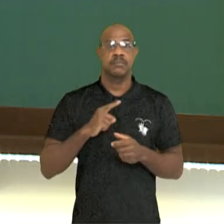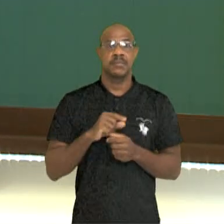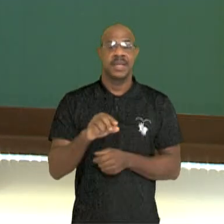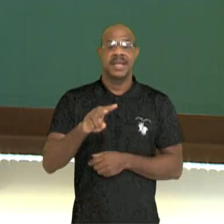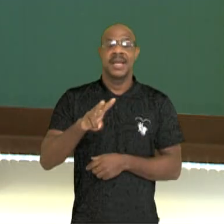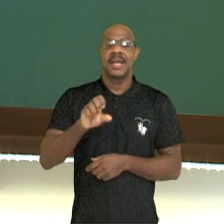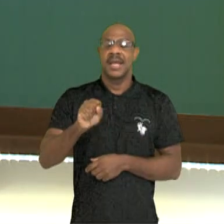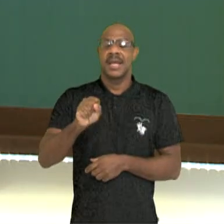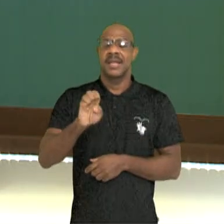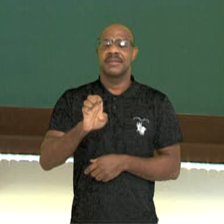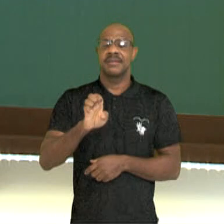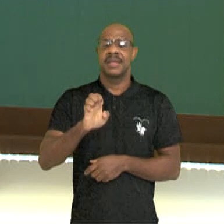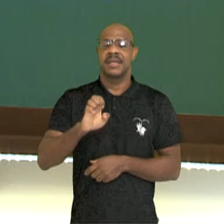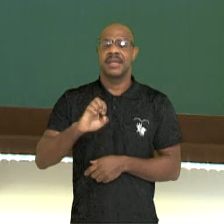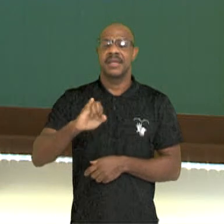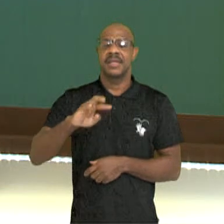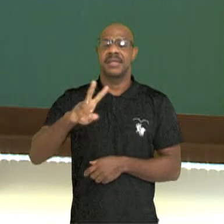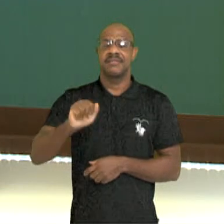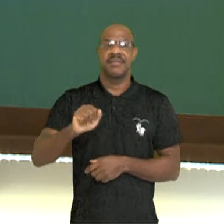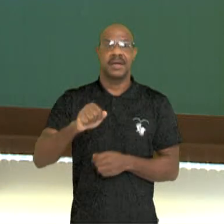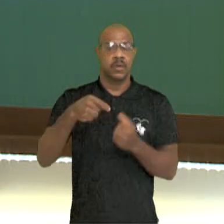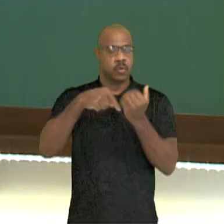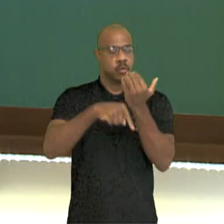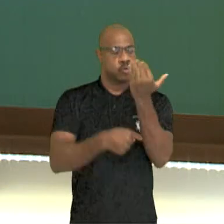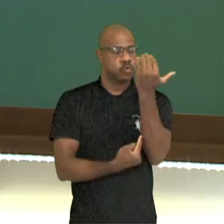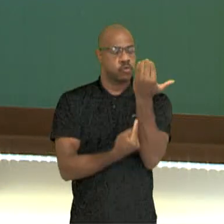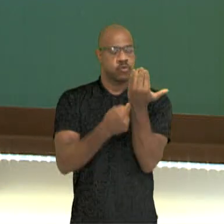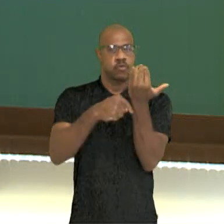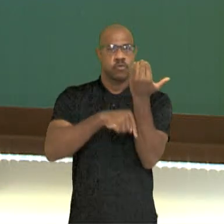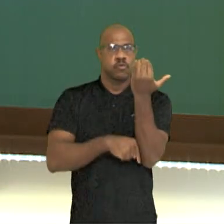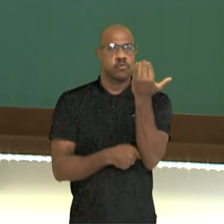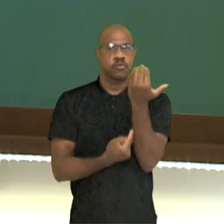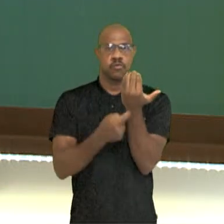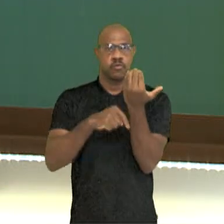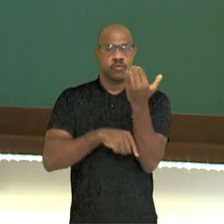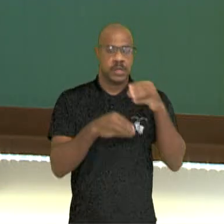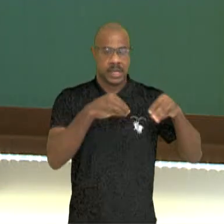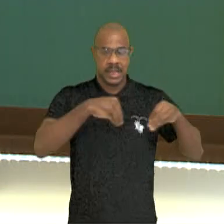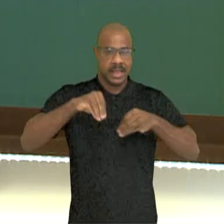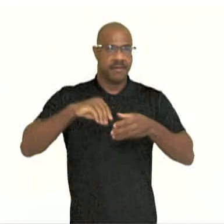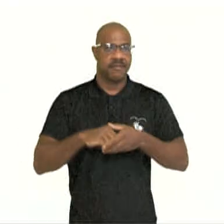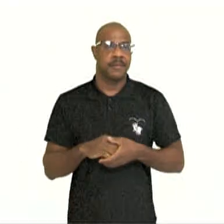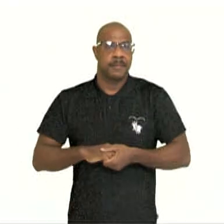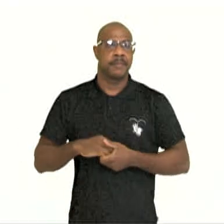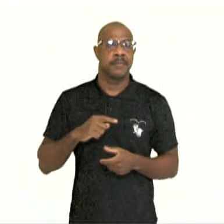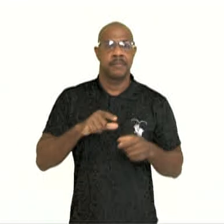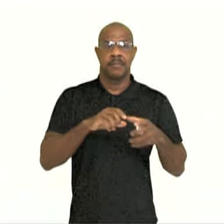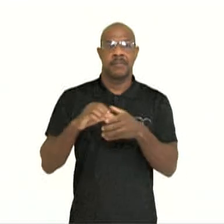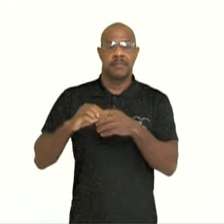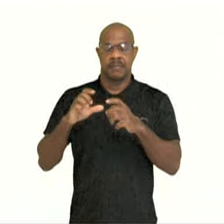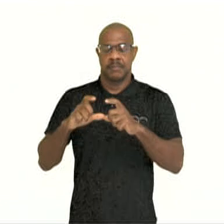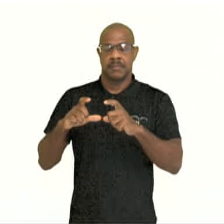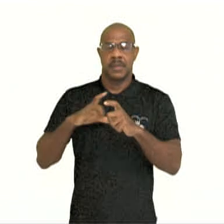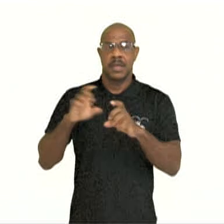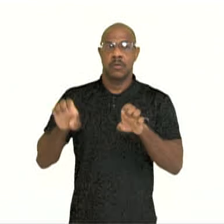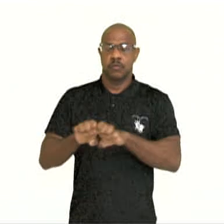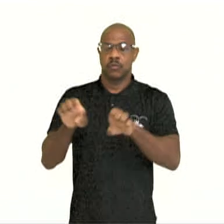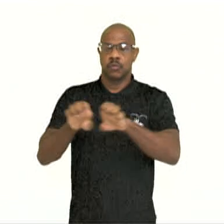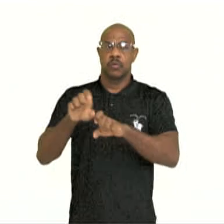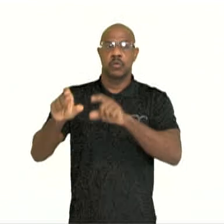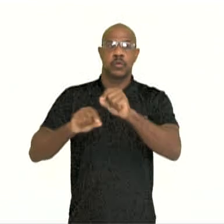seiva. Então, os vasos condutores de seiva, nós temos o xilema e o floema, que são estruturas responsáveis